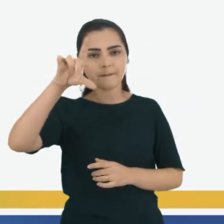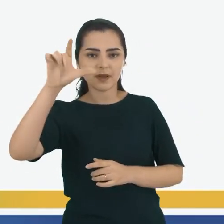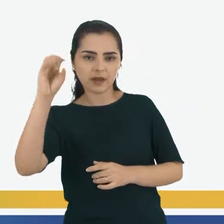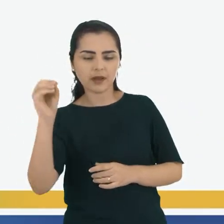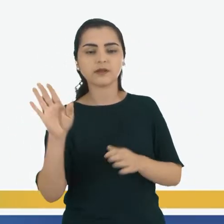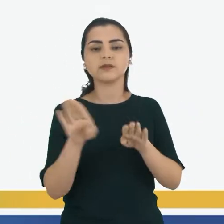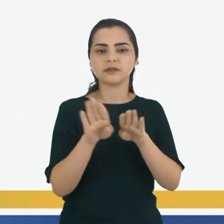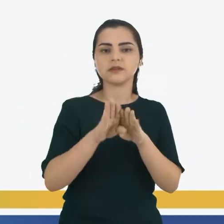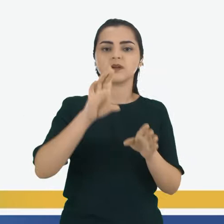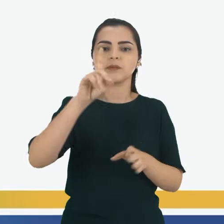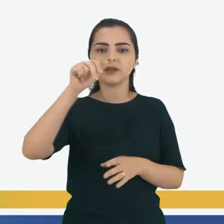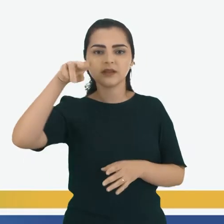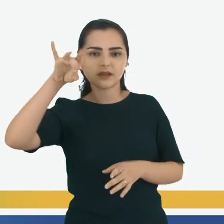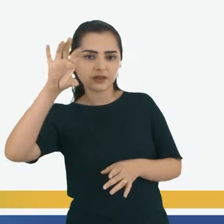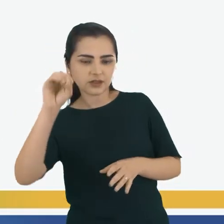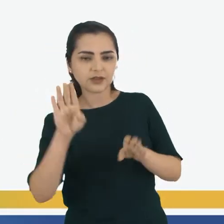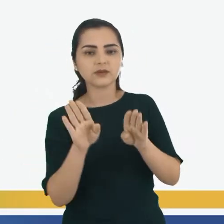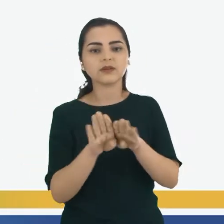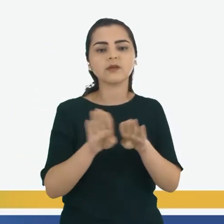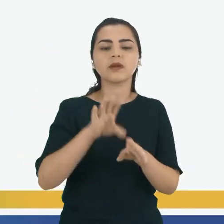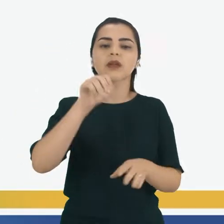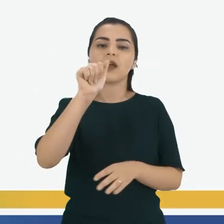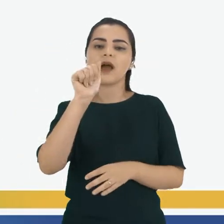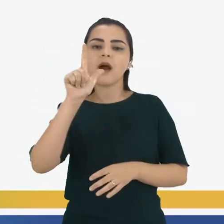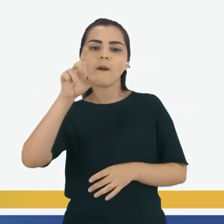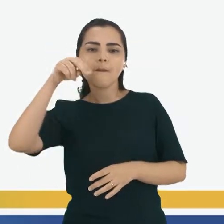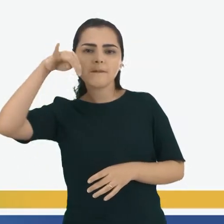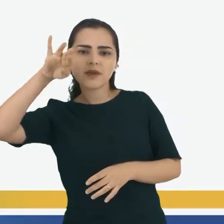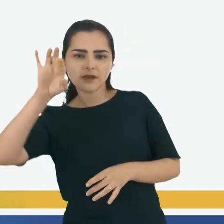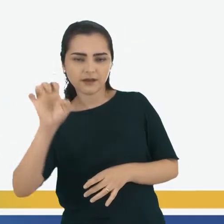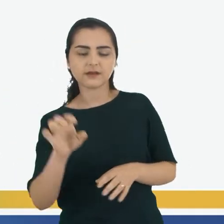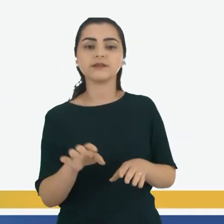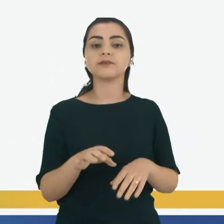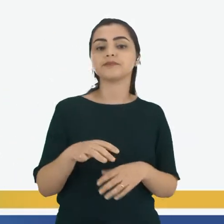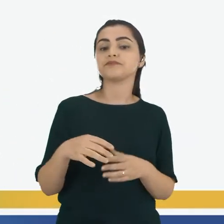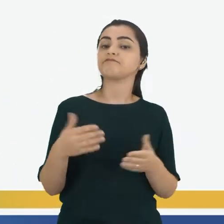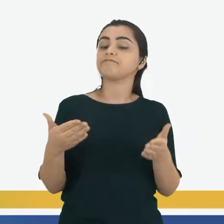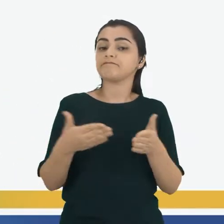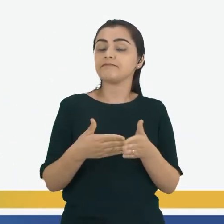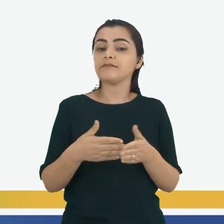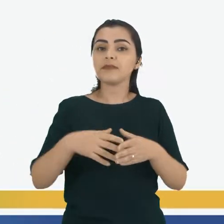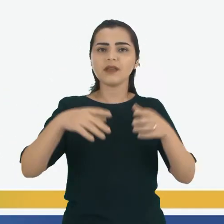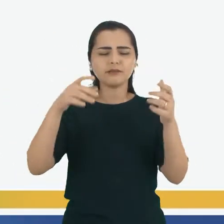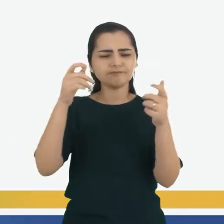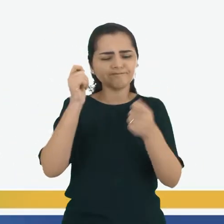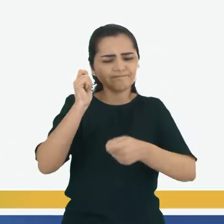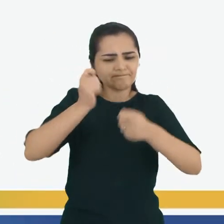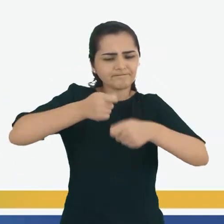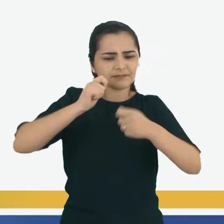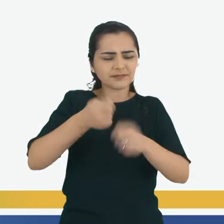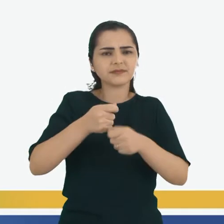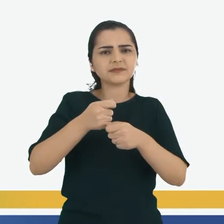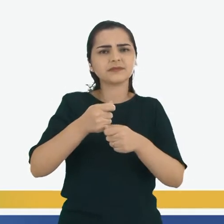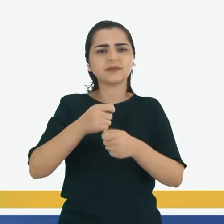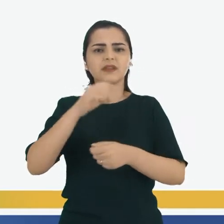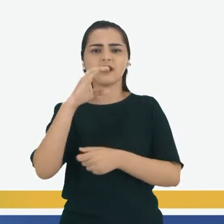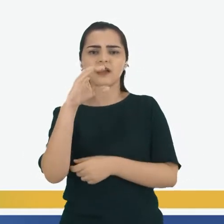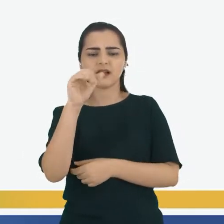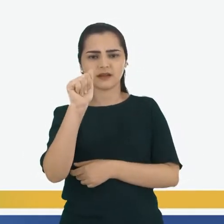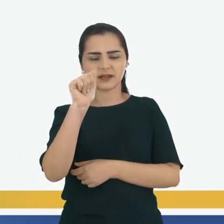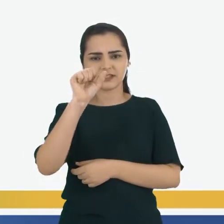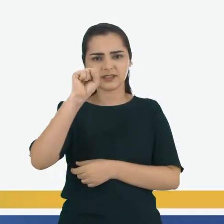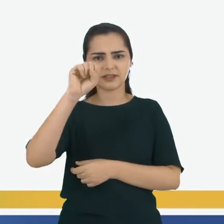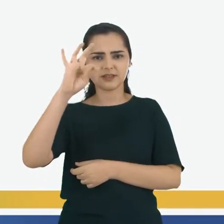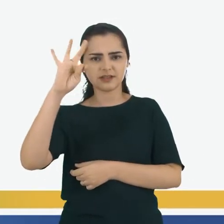Ferreira. E a última escultura, Quebradeiras de Castanha. Veja como é uma perfeição o